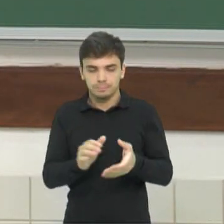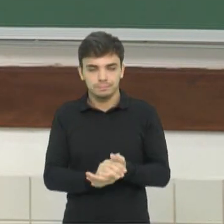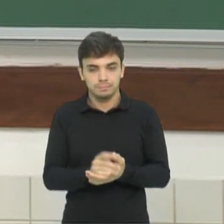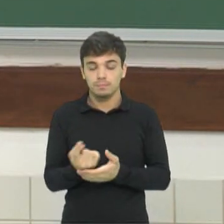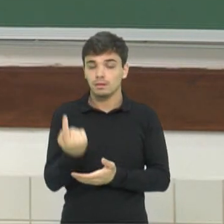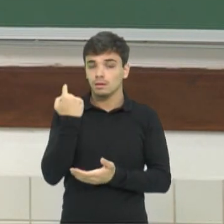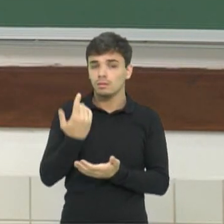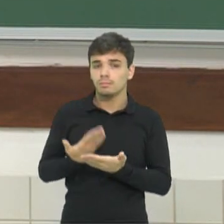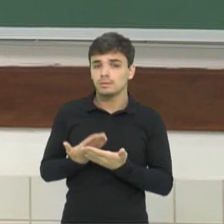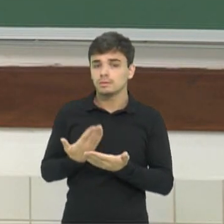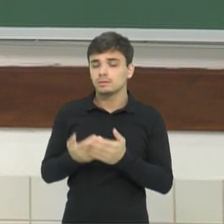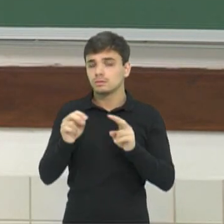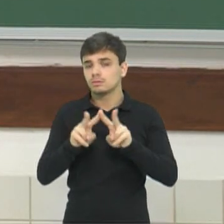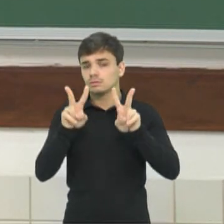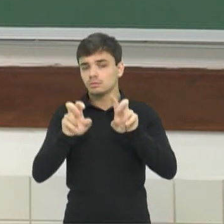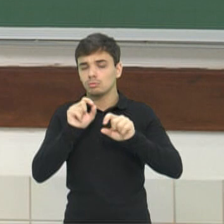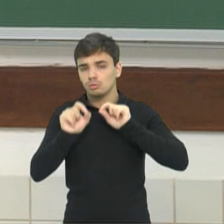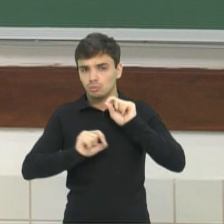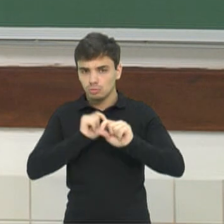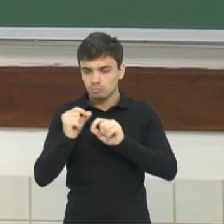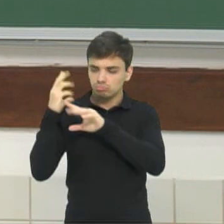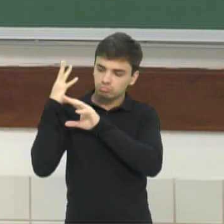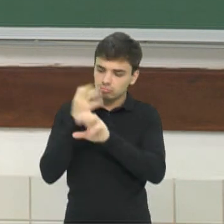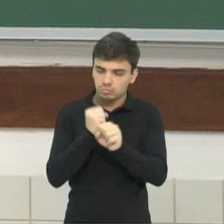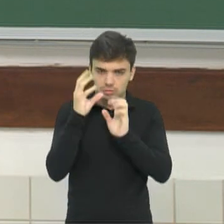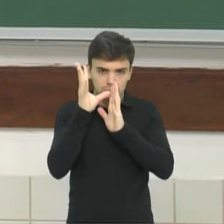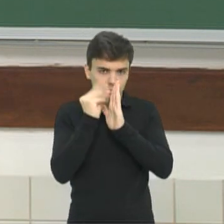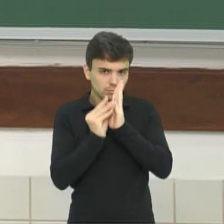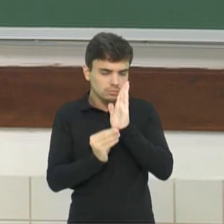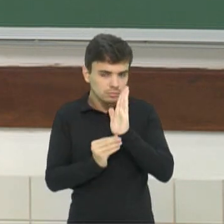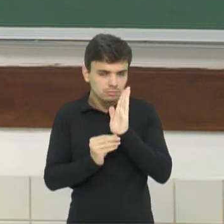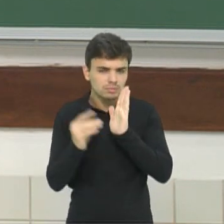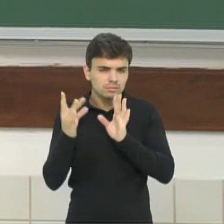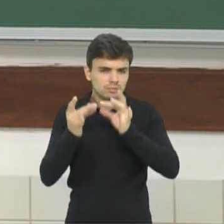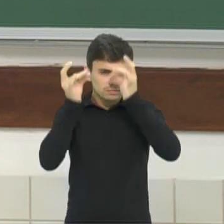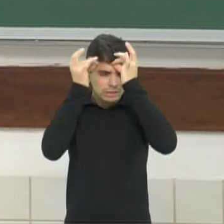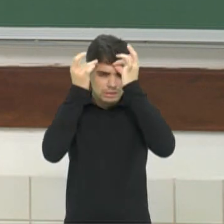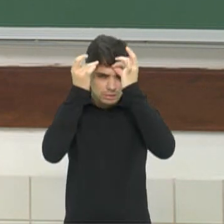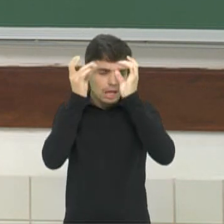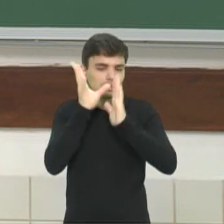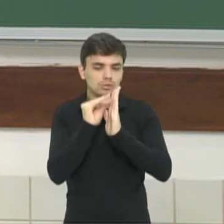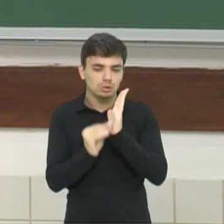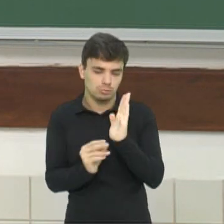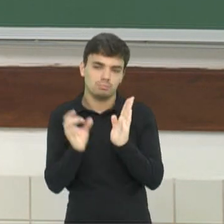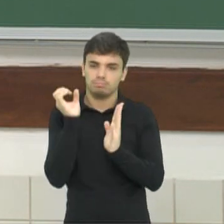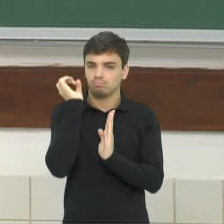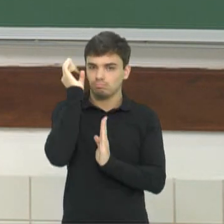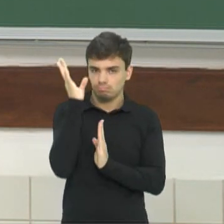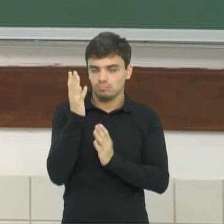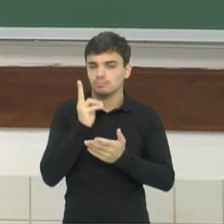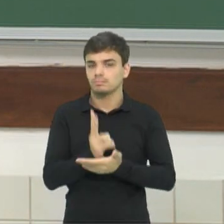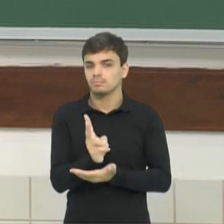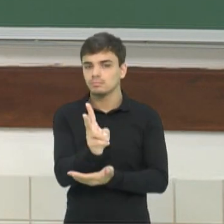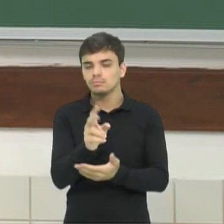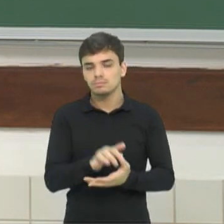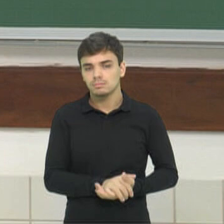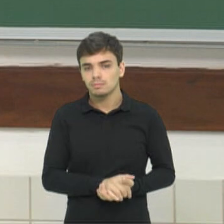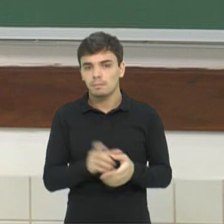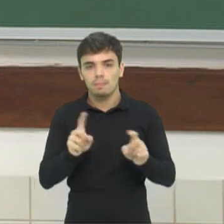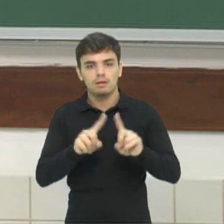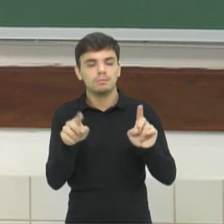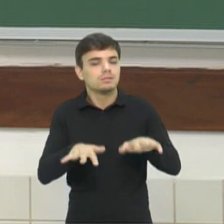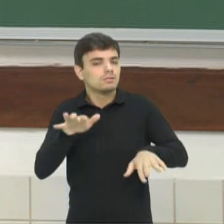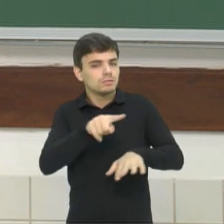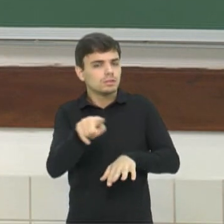gente comentou que a gente ia fazer uma retomada dos conteúdos, né? Para fixar bem esses conteúdos que são fáceis na maioria das vezes. Boa parte